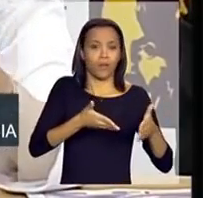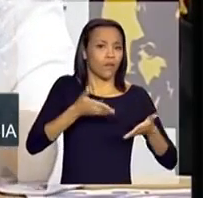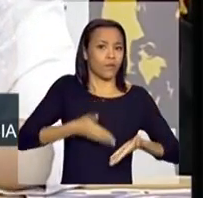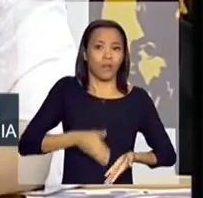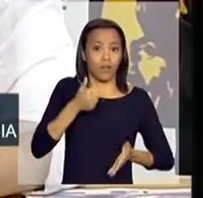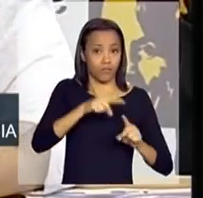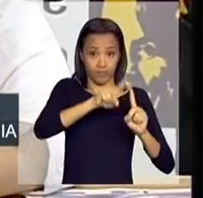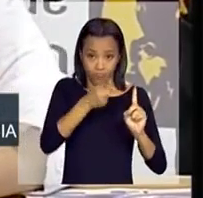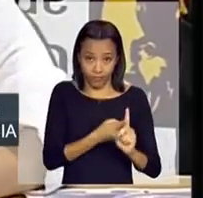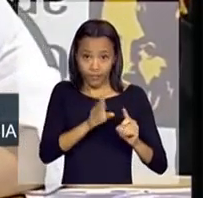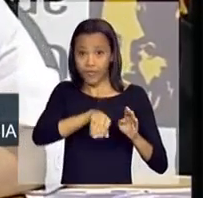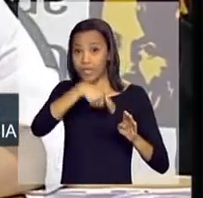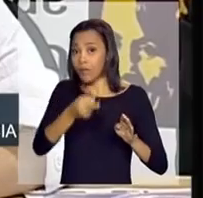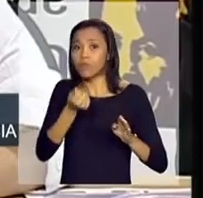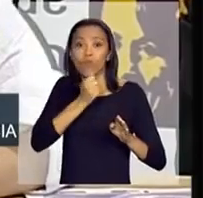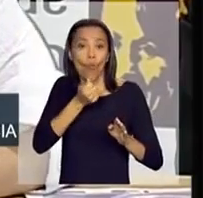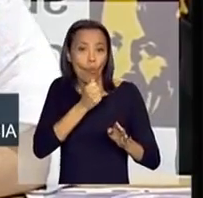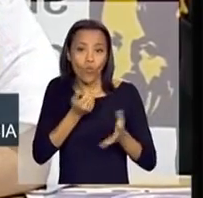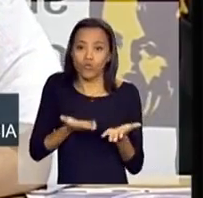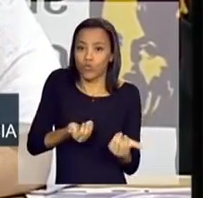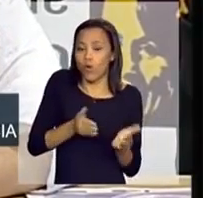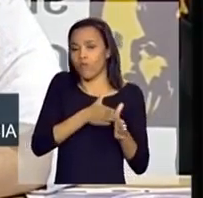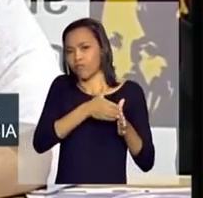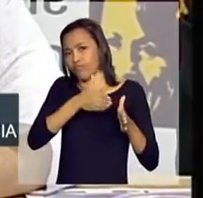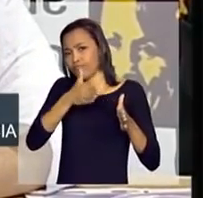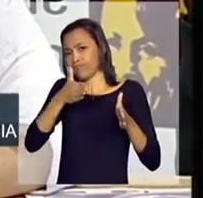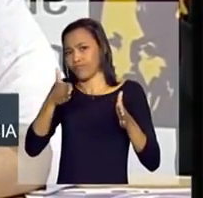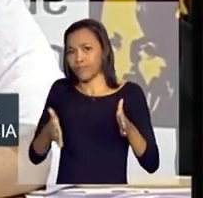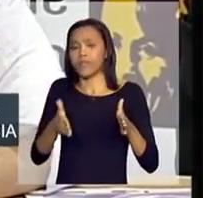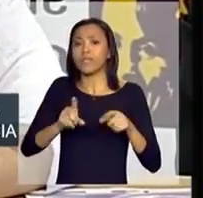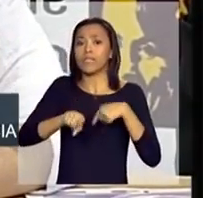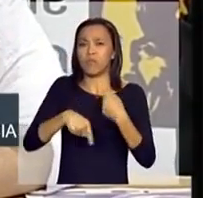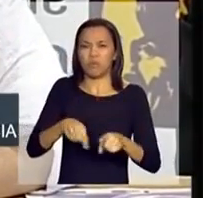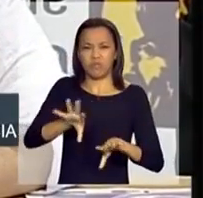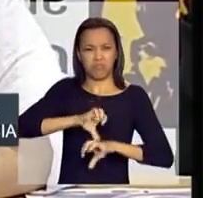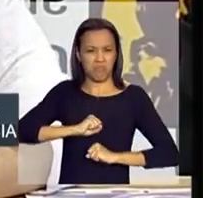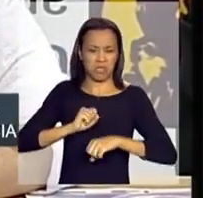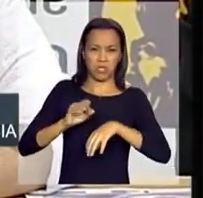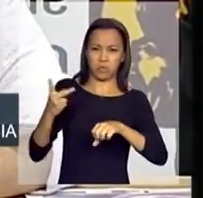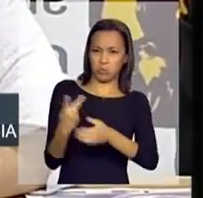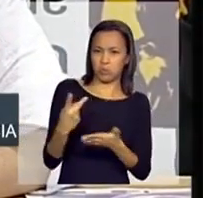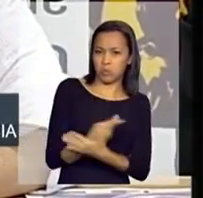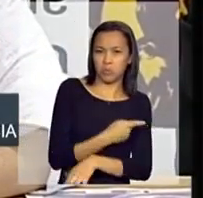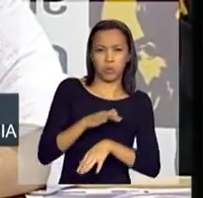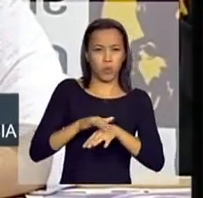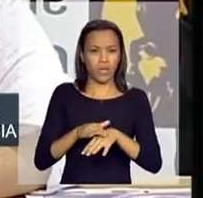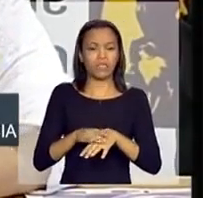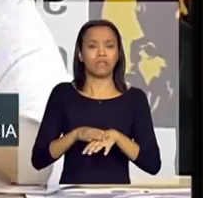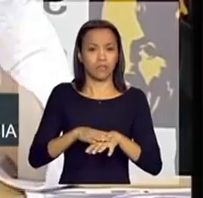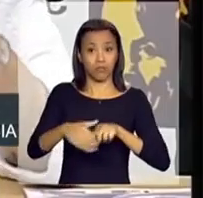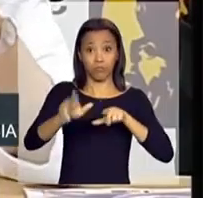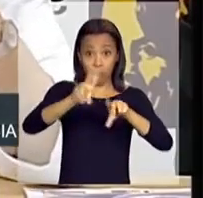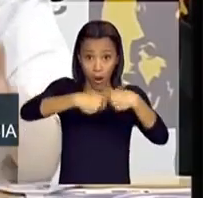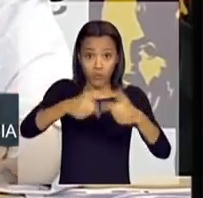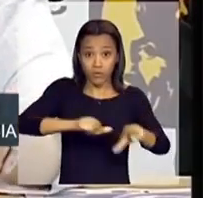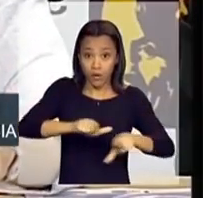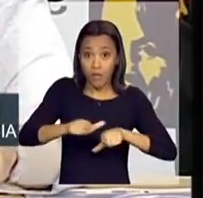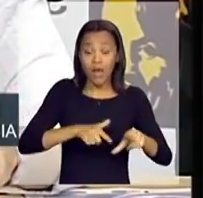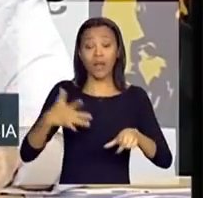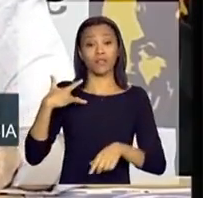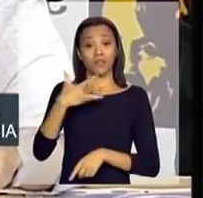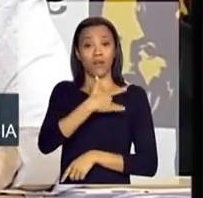reprodutivo, o ciclo não reprodutivo, a entrada, as doenças acometidas no mundo do trabalho, a saúde